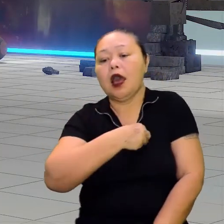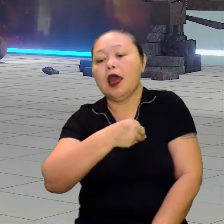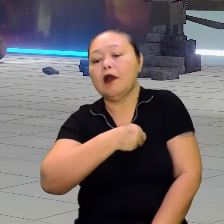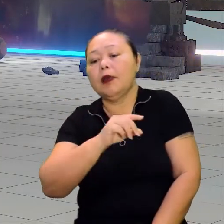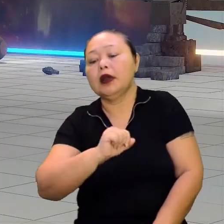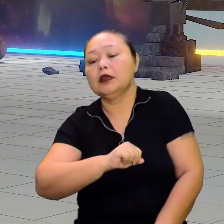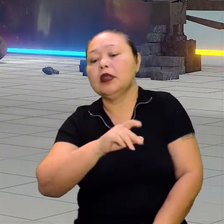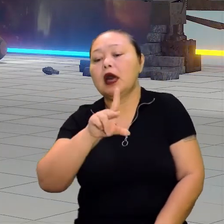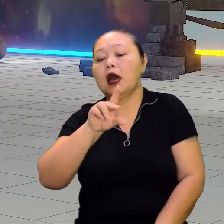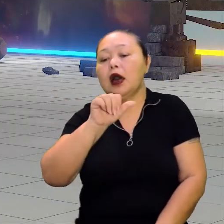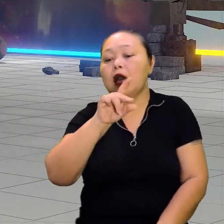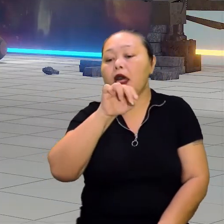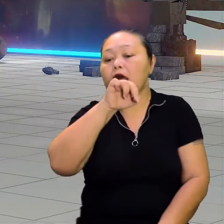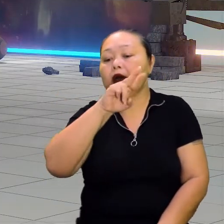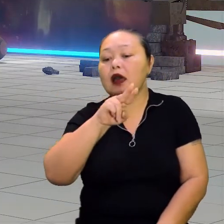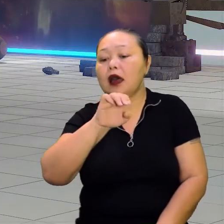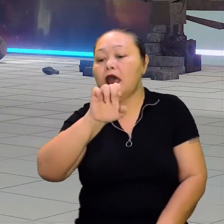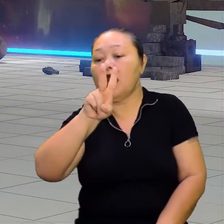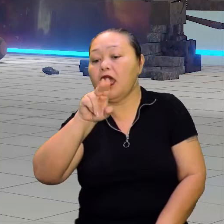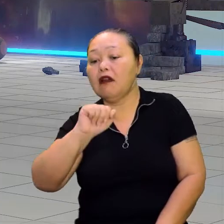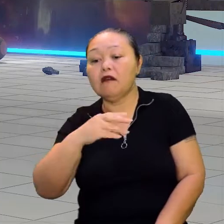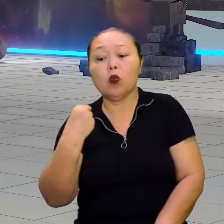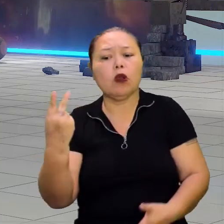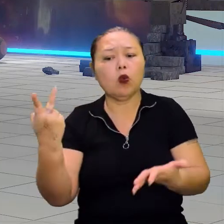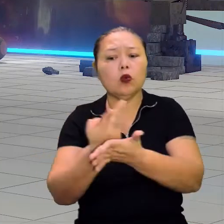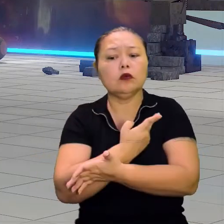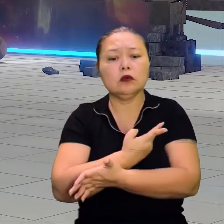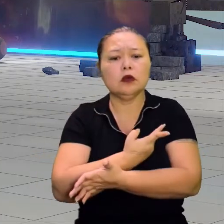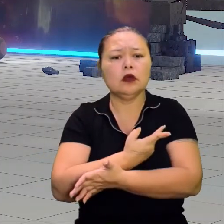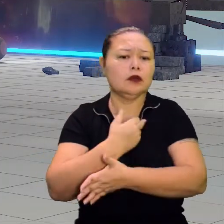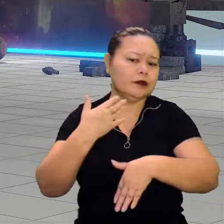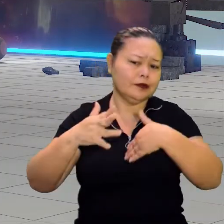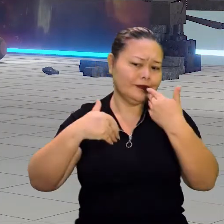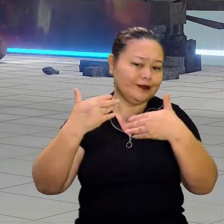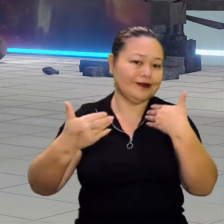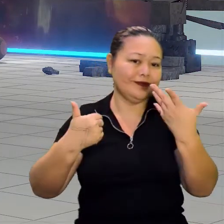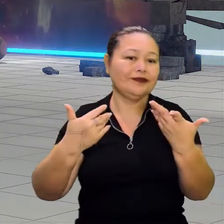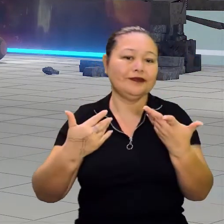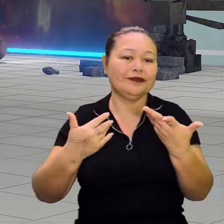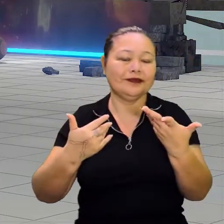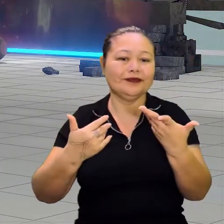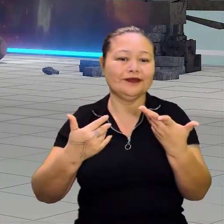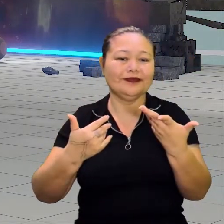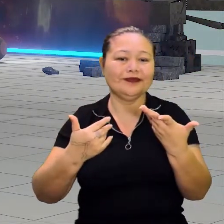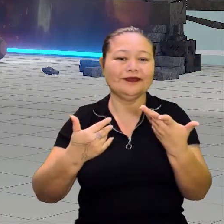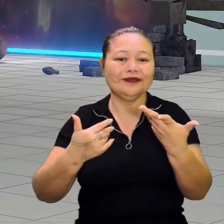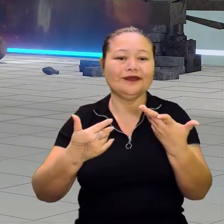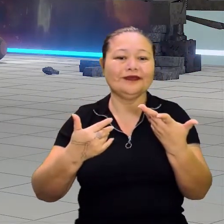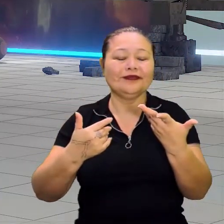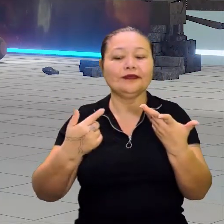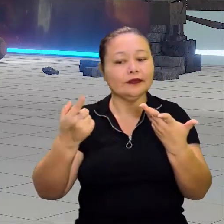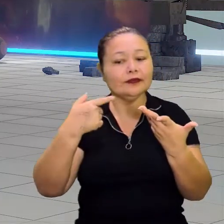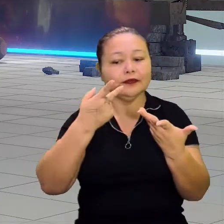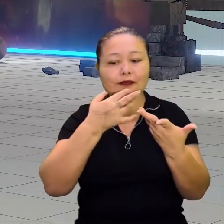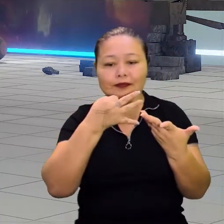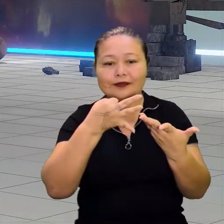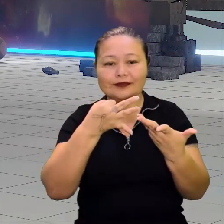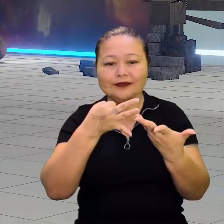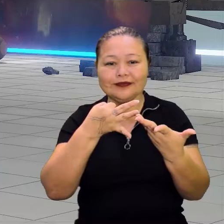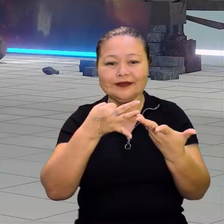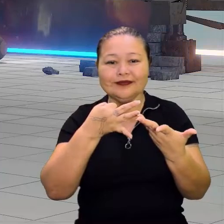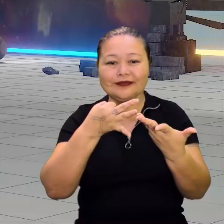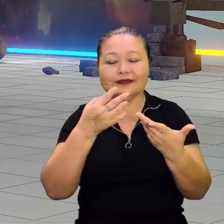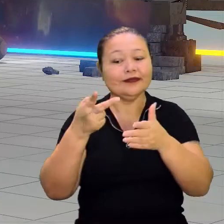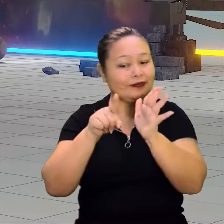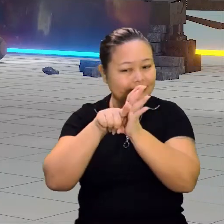e Eva, como aconteceu. E aí vai. Aí eu sugiro que você